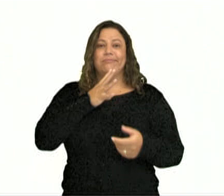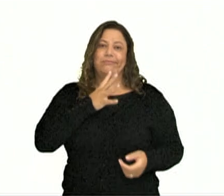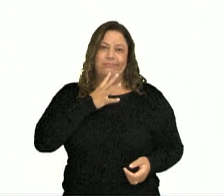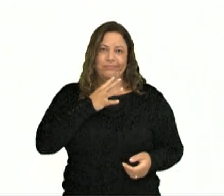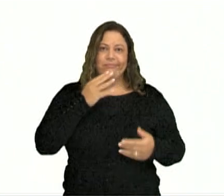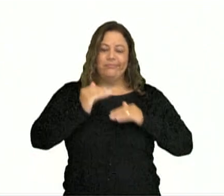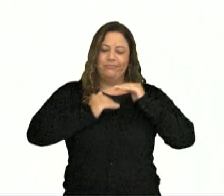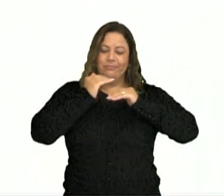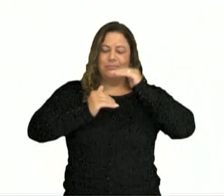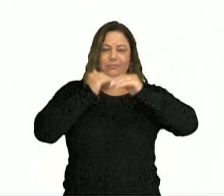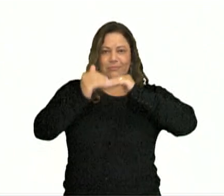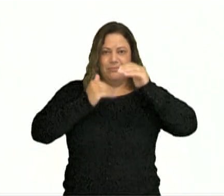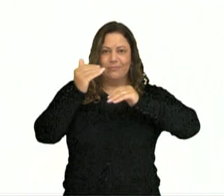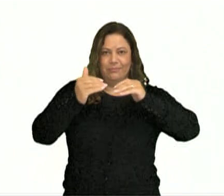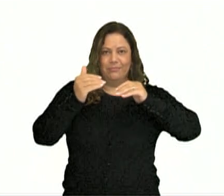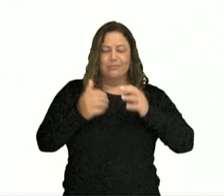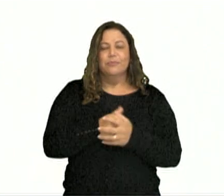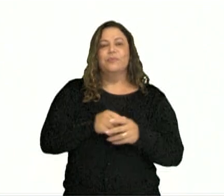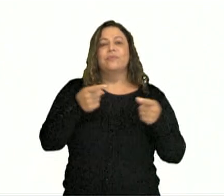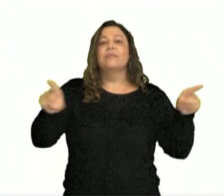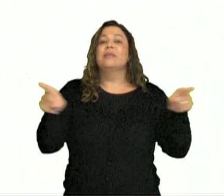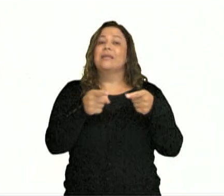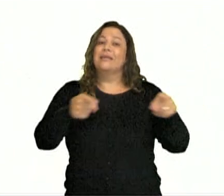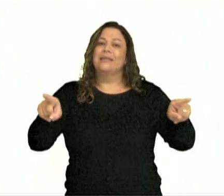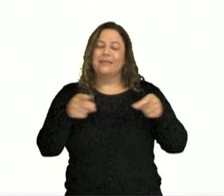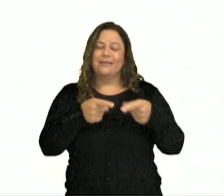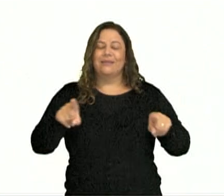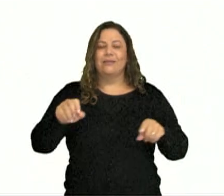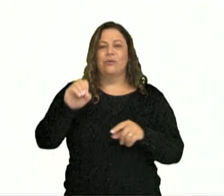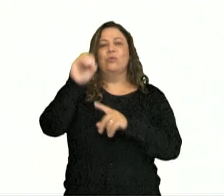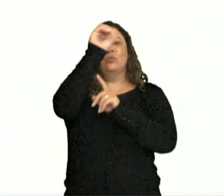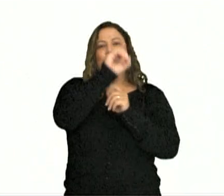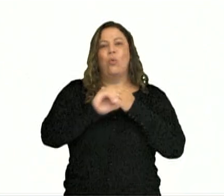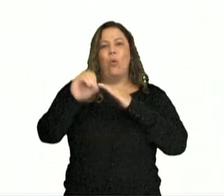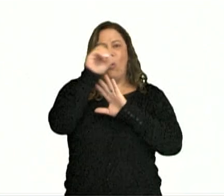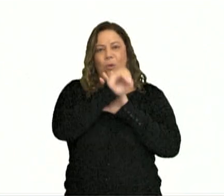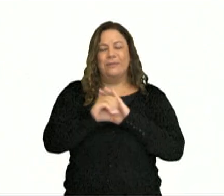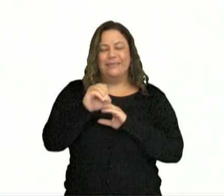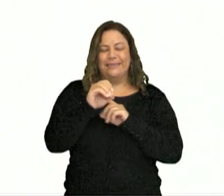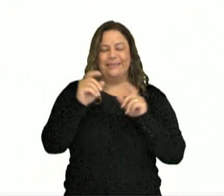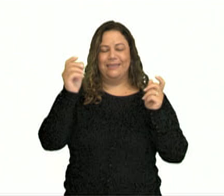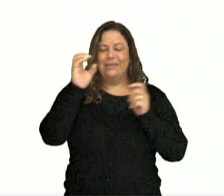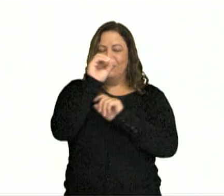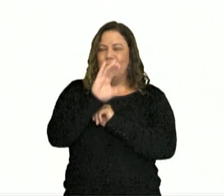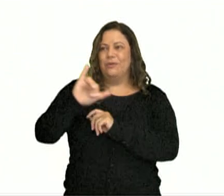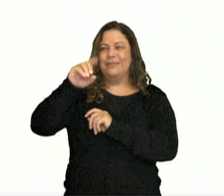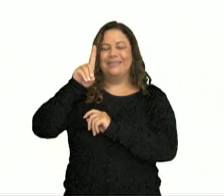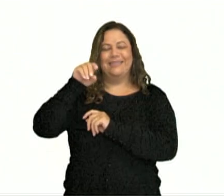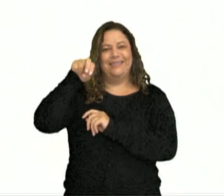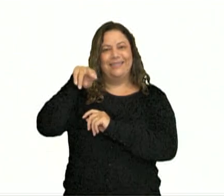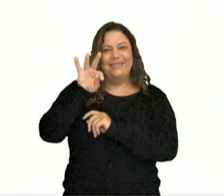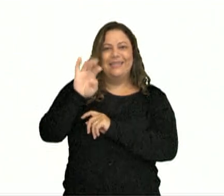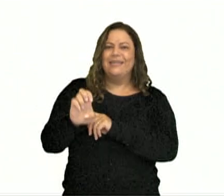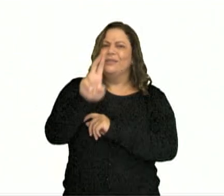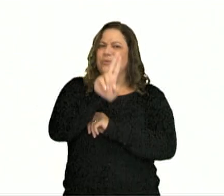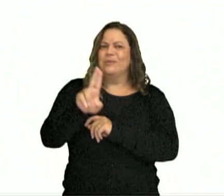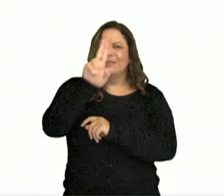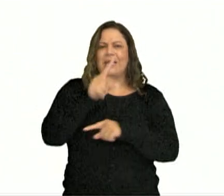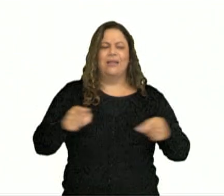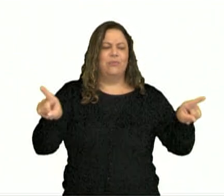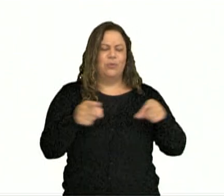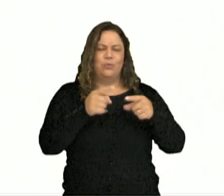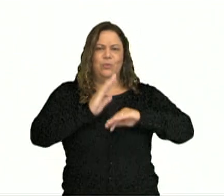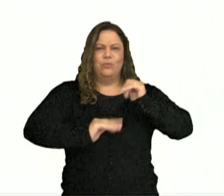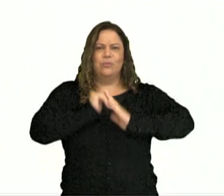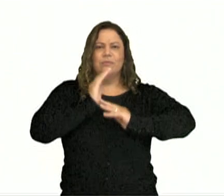do desenvolvimento da música no Ocidente e é usada por músicos. Então ela vai ter os códigos, né? Então